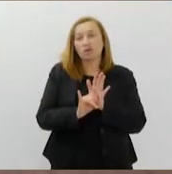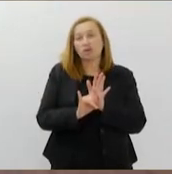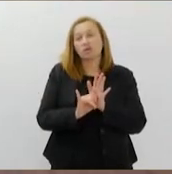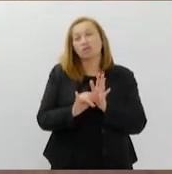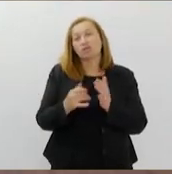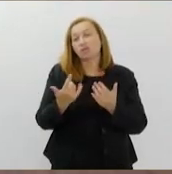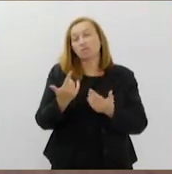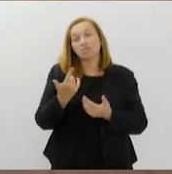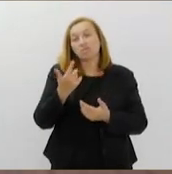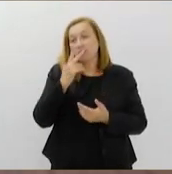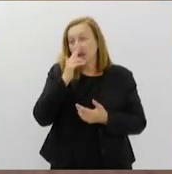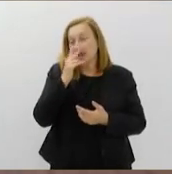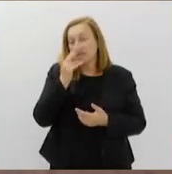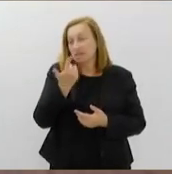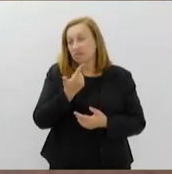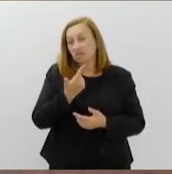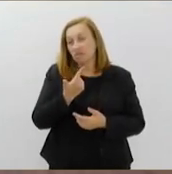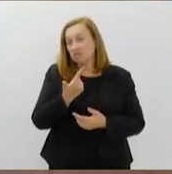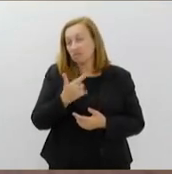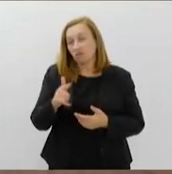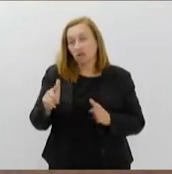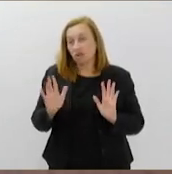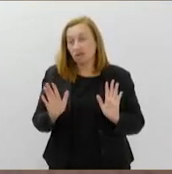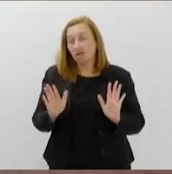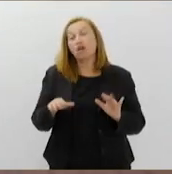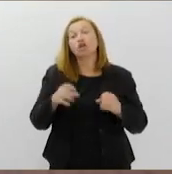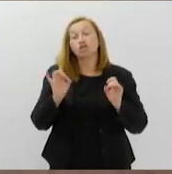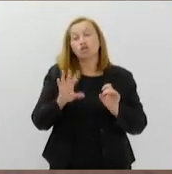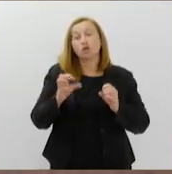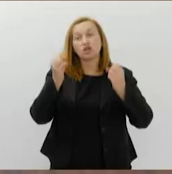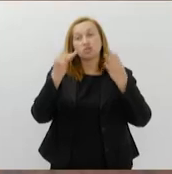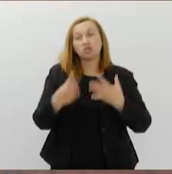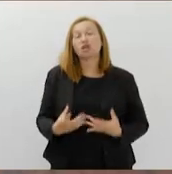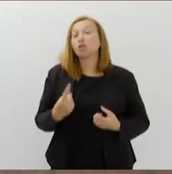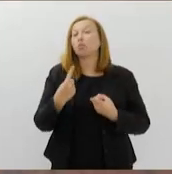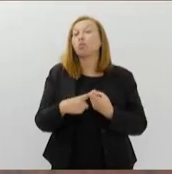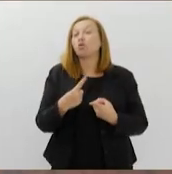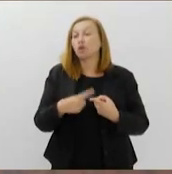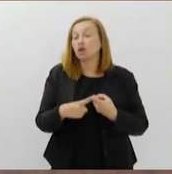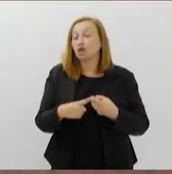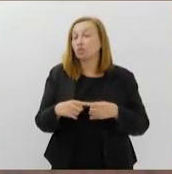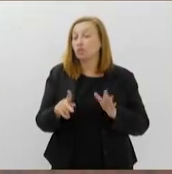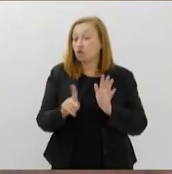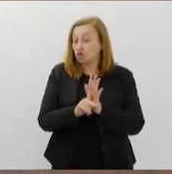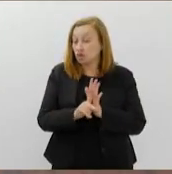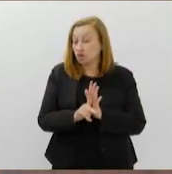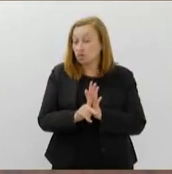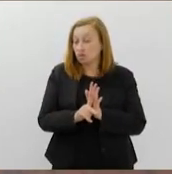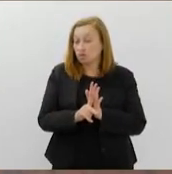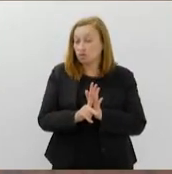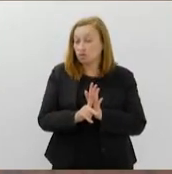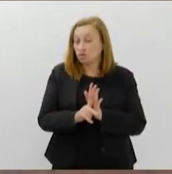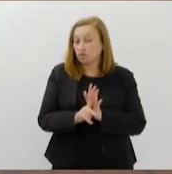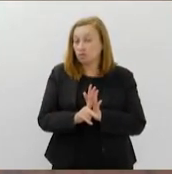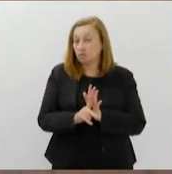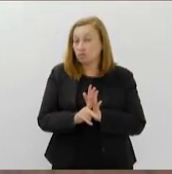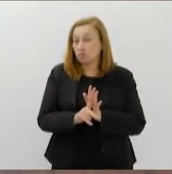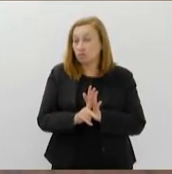existe, entendeu? Então, só esclarecendo o porquê do projeto do